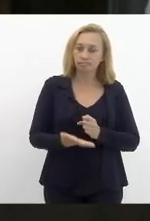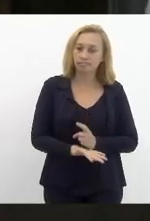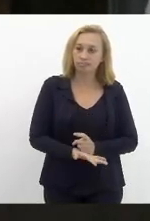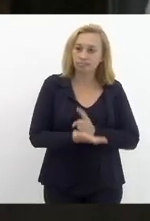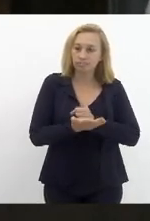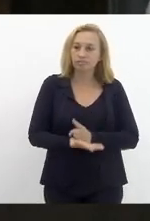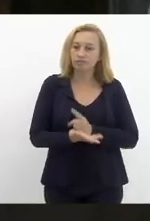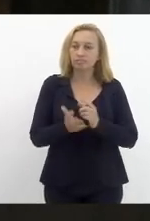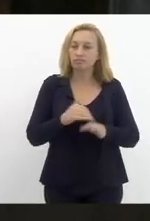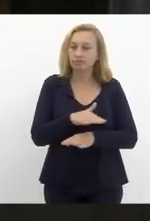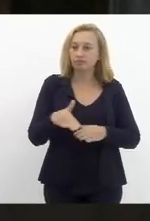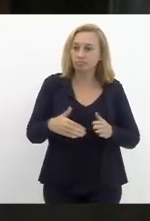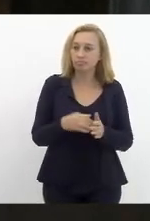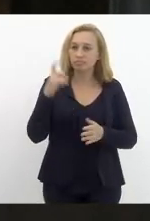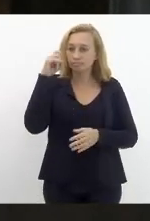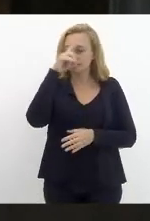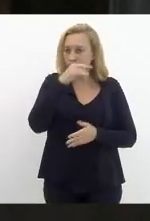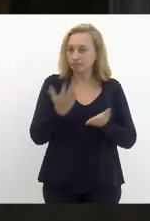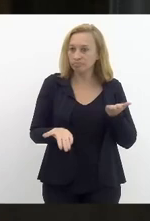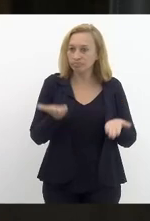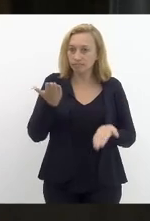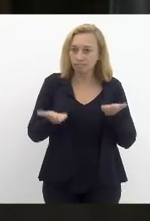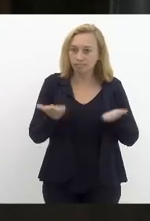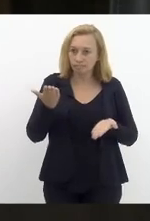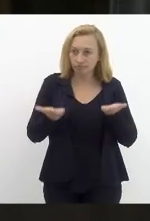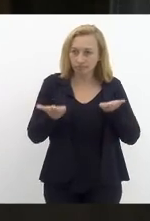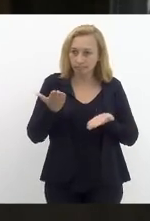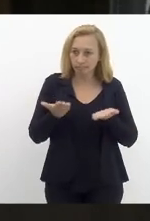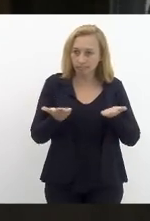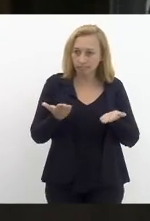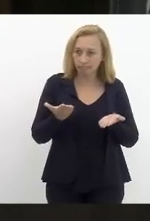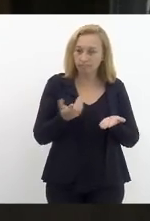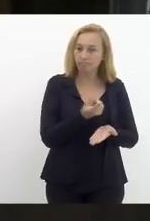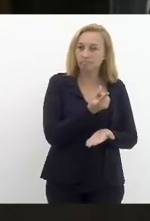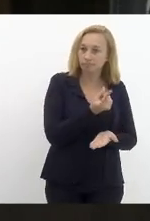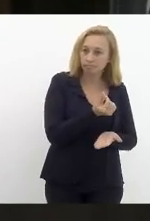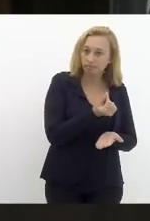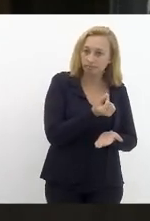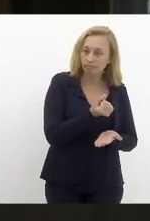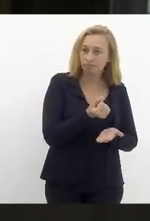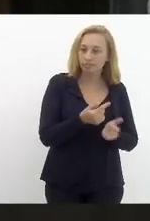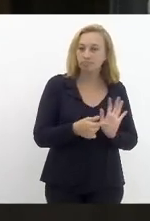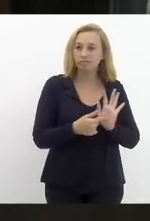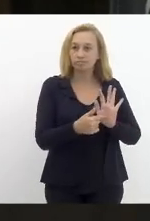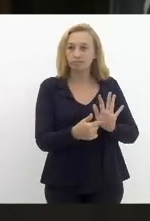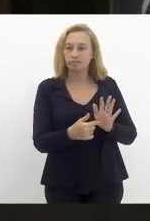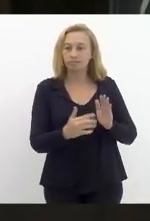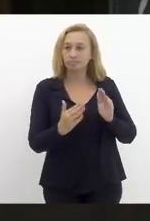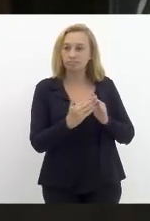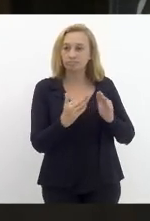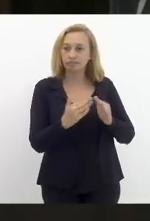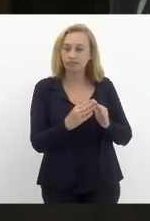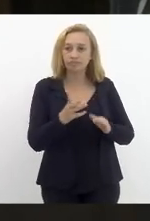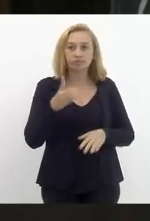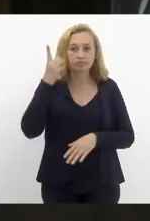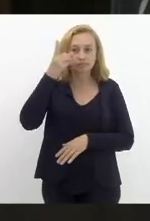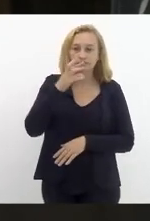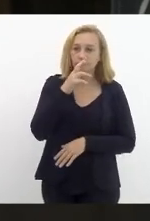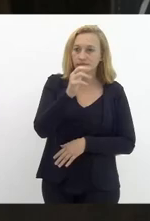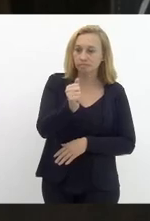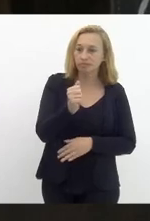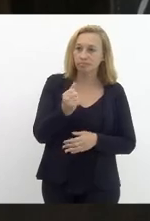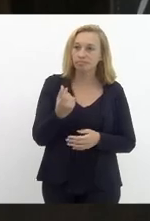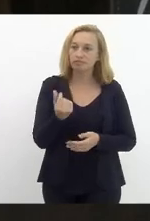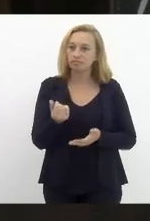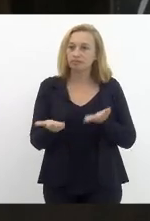nós equilibramos as contas, entregamos para essa casa, muito bem disso, deputado Rodrigo Amorim, as contas equilibradas